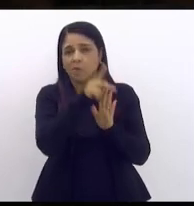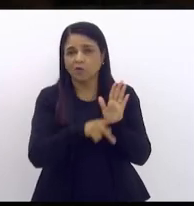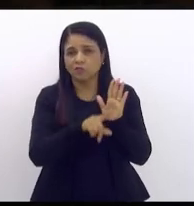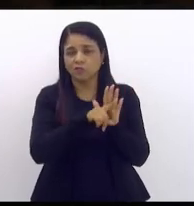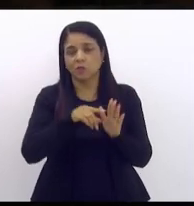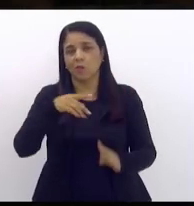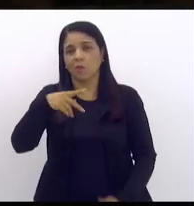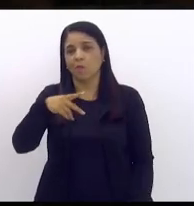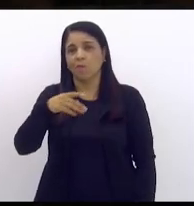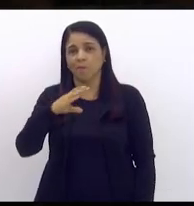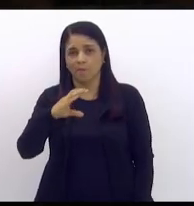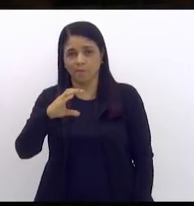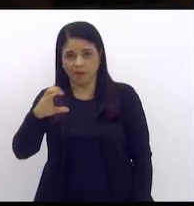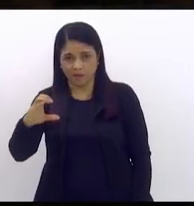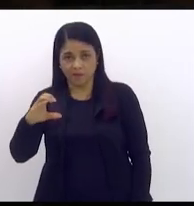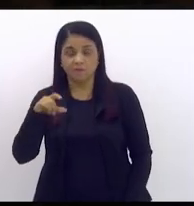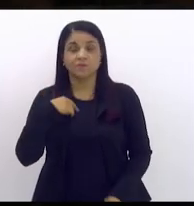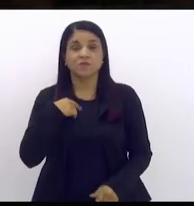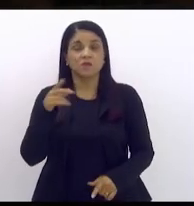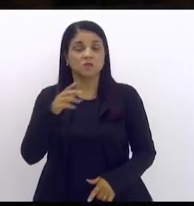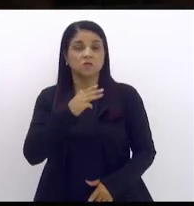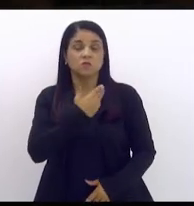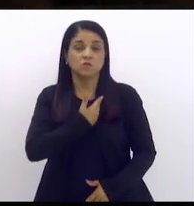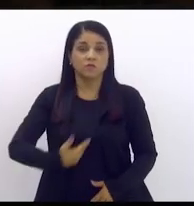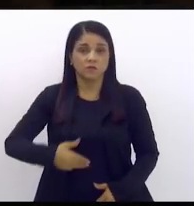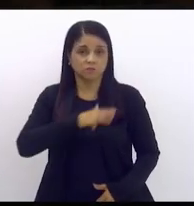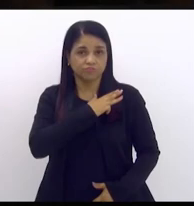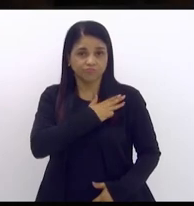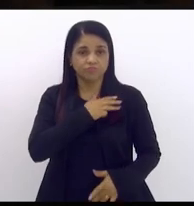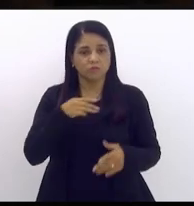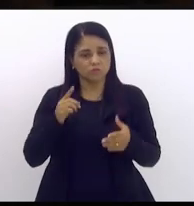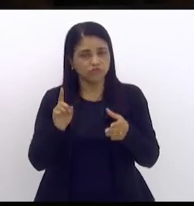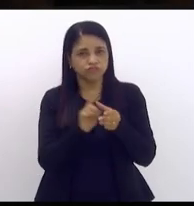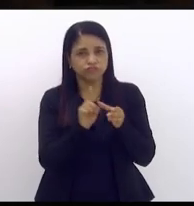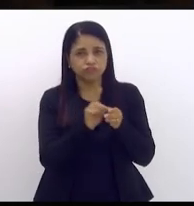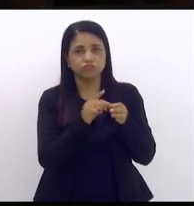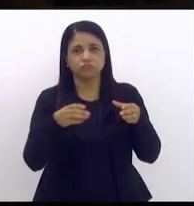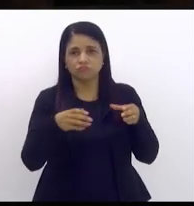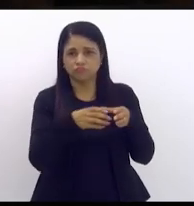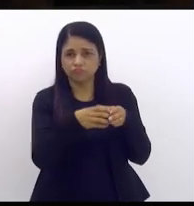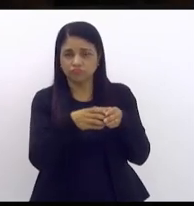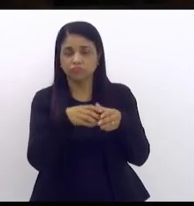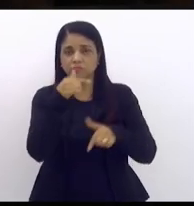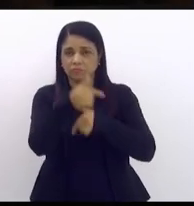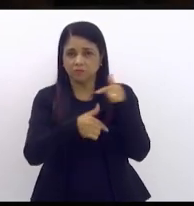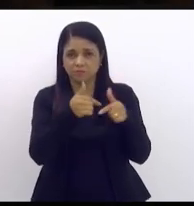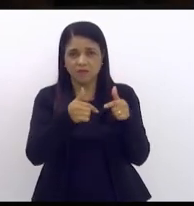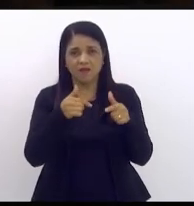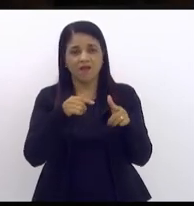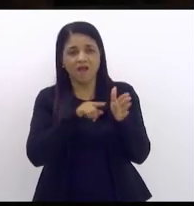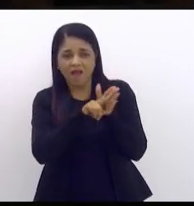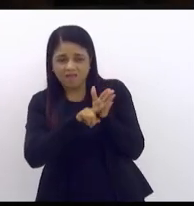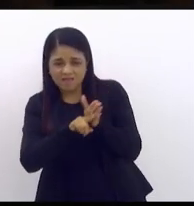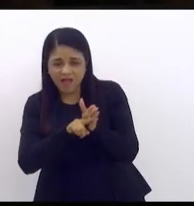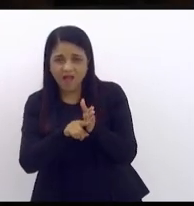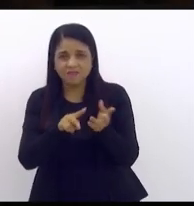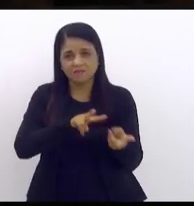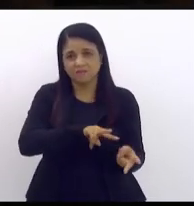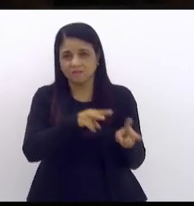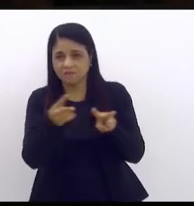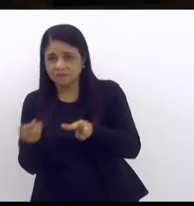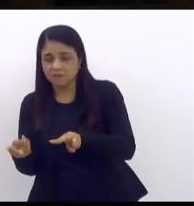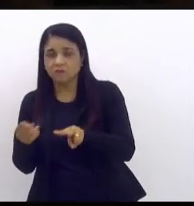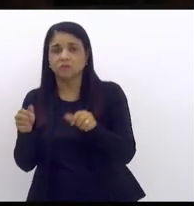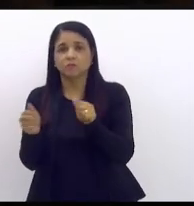Desde o governo de transição do presidente Lula, eu estive nos grupos de trabalho que estavam fazendo aquela análise da transição, estive lá com meu companheiro Guilherme